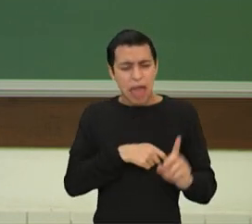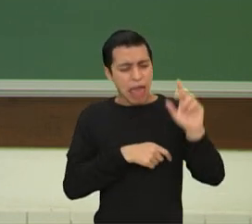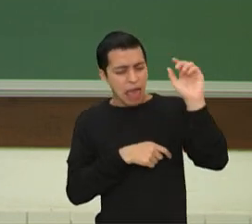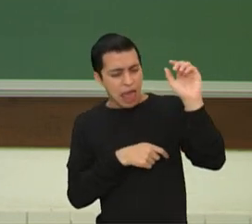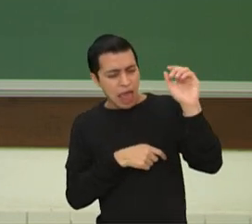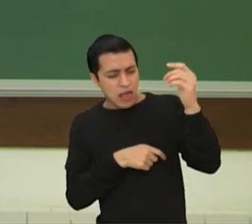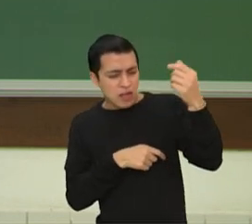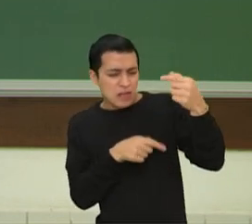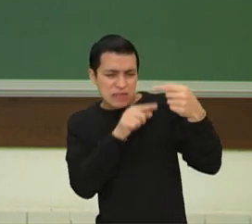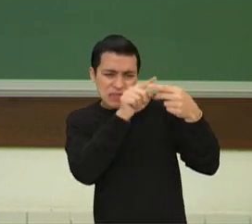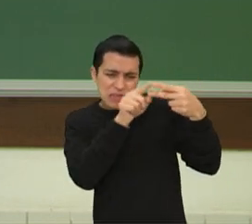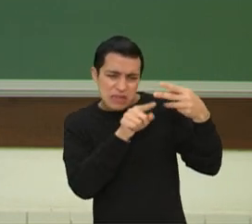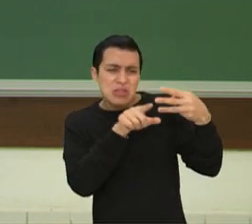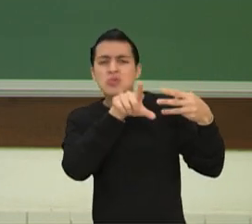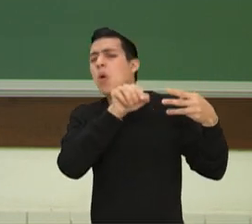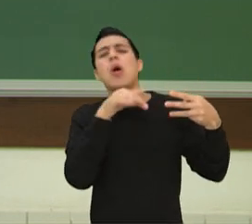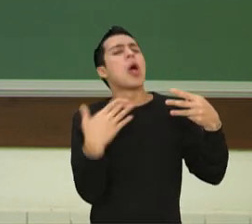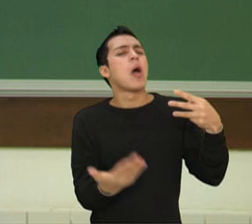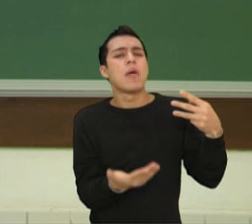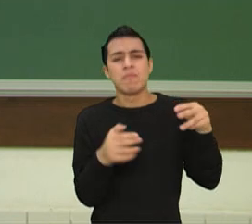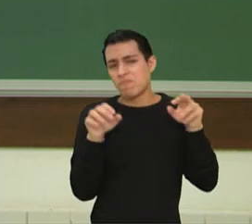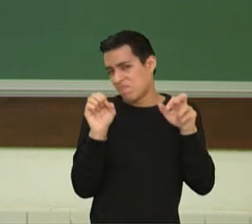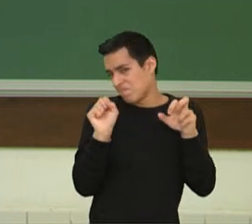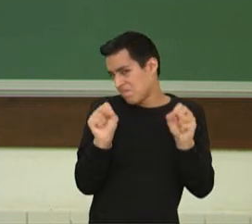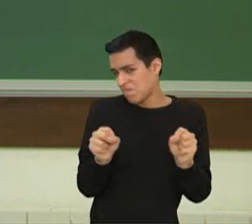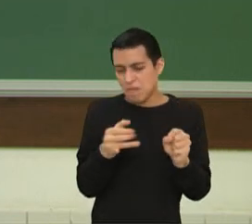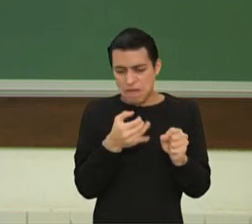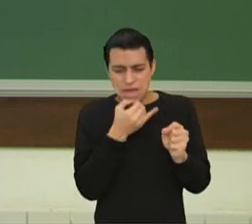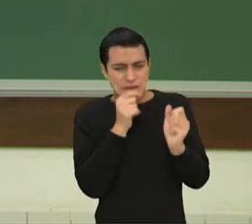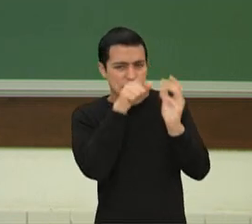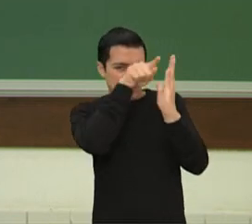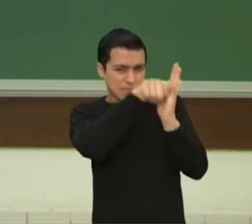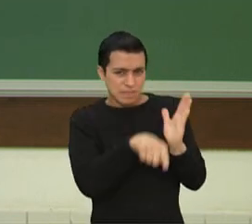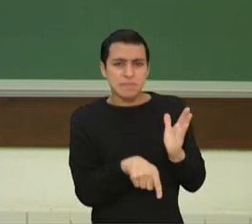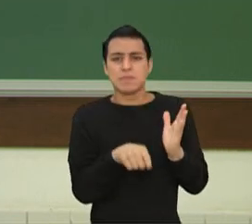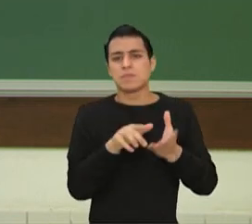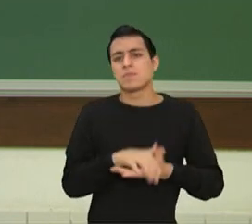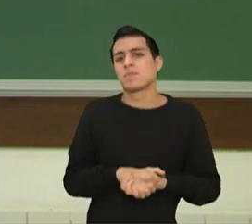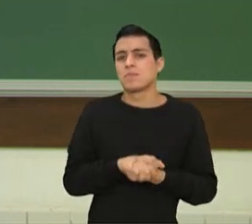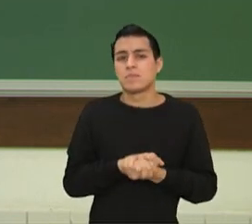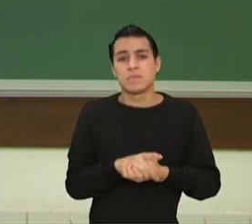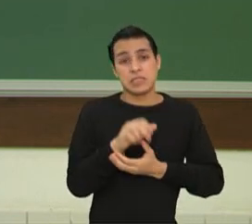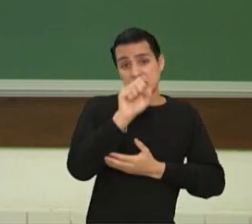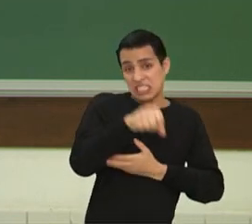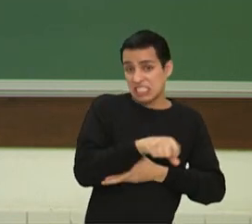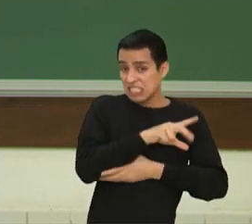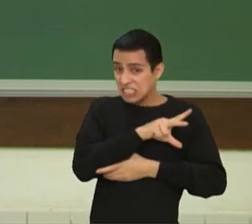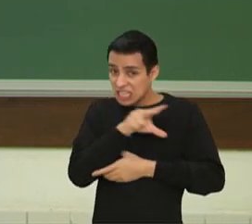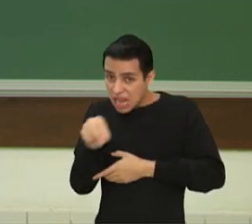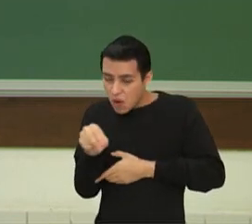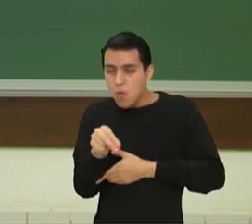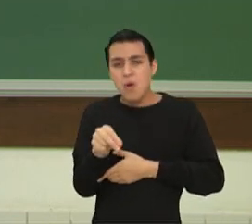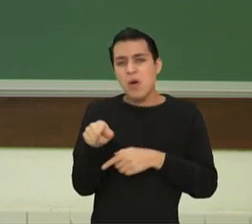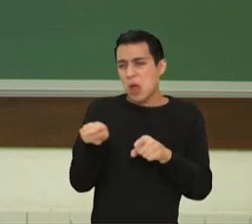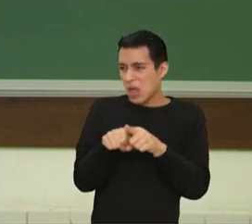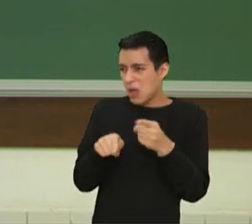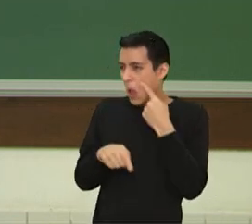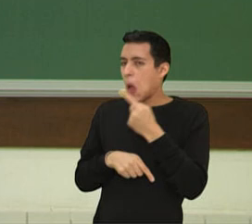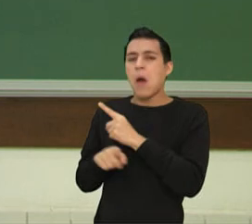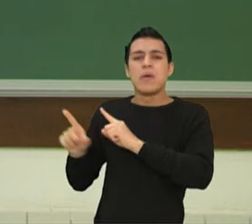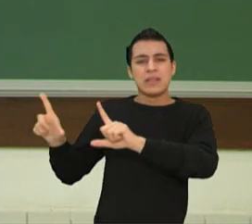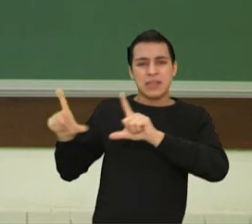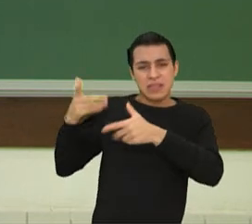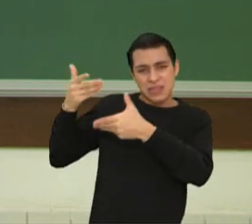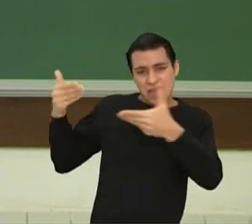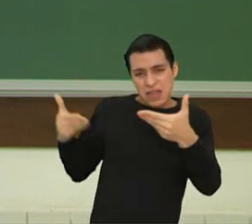podemos fazer uma série de perguntas. Por exemplo, sim e não, como está no slide,